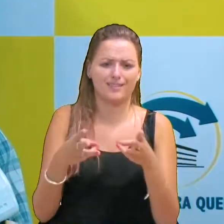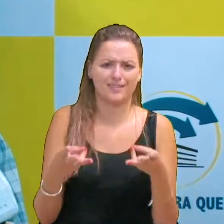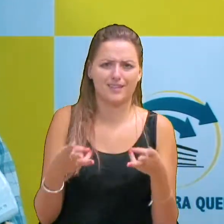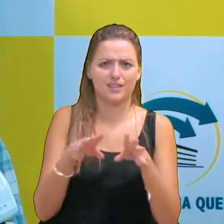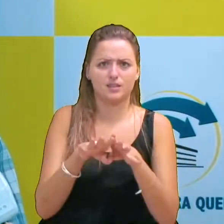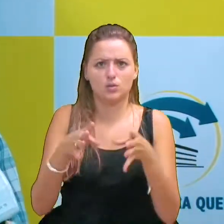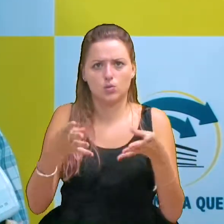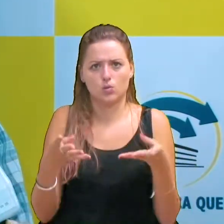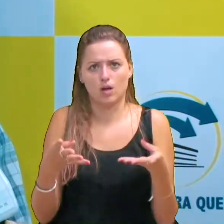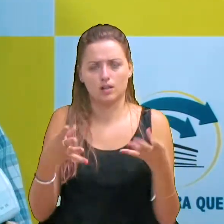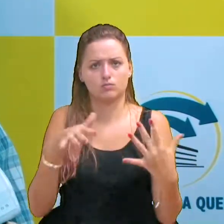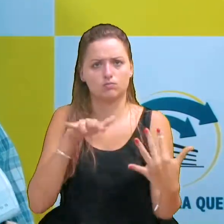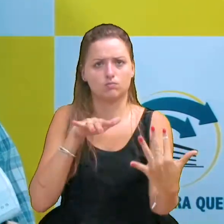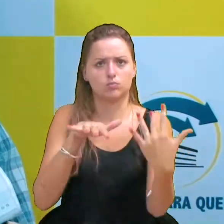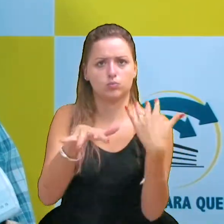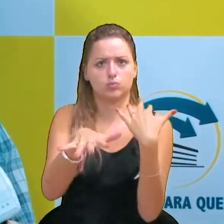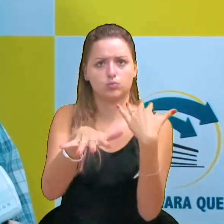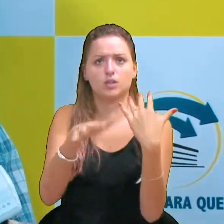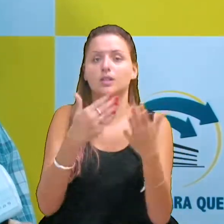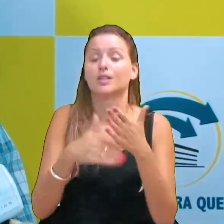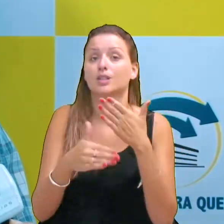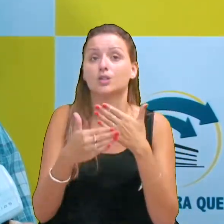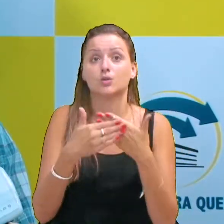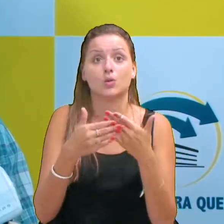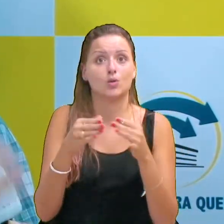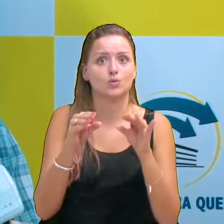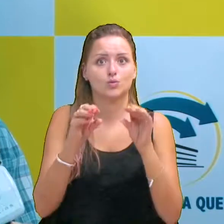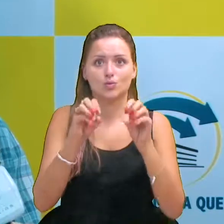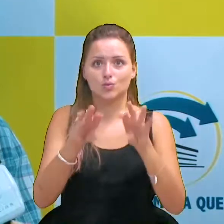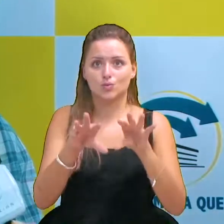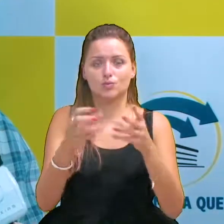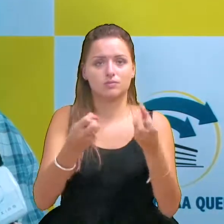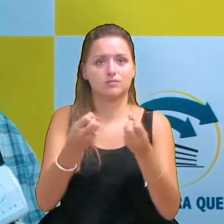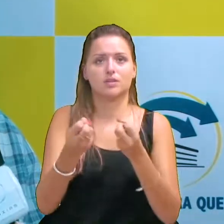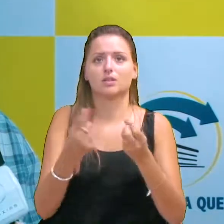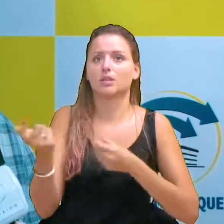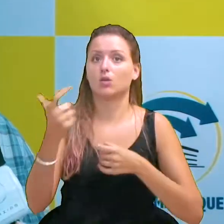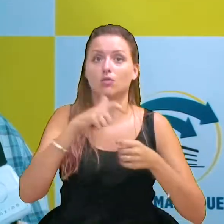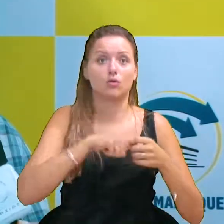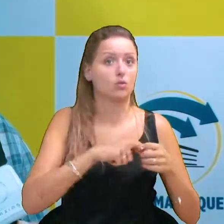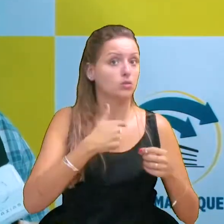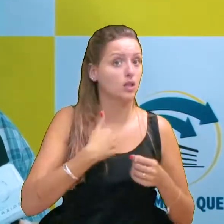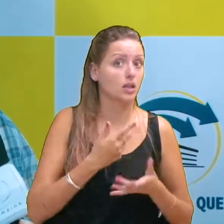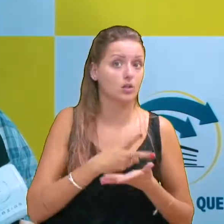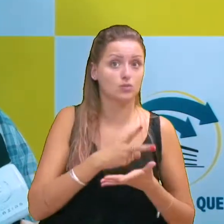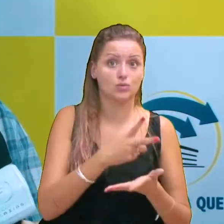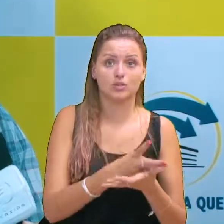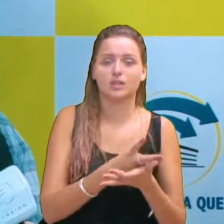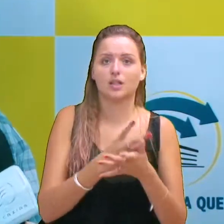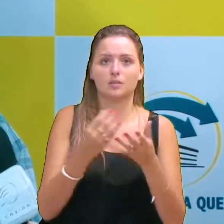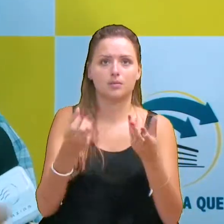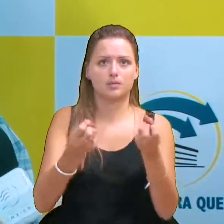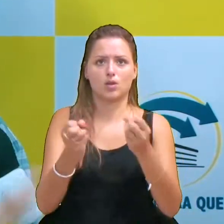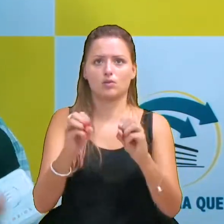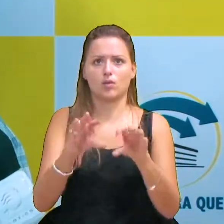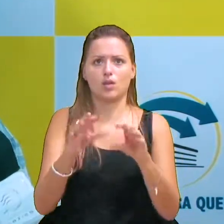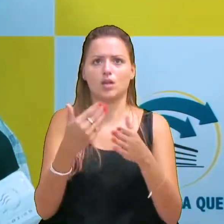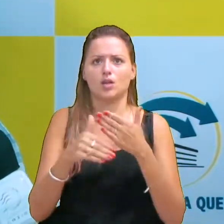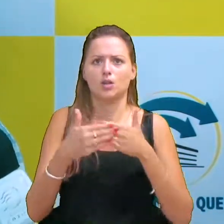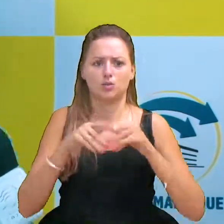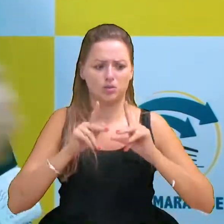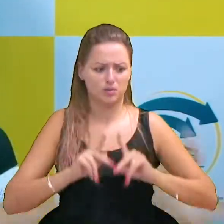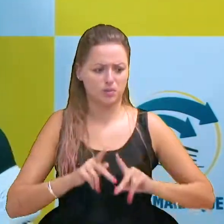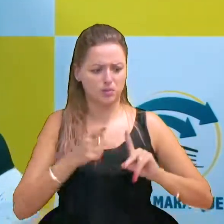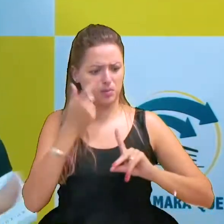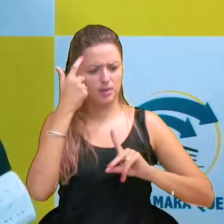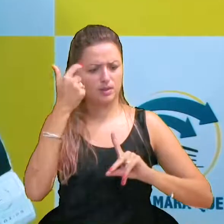vias, todos eles ficam com os faróis ligados. Isso foi em 90, e quando eu voltei para cá, eu deixava os faróis ligados. E ninguém entendia, todo mundo me dava sinal de